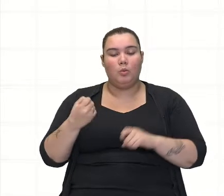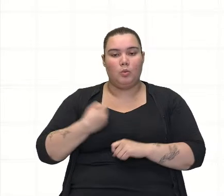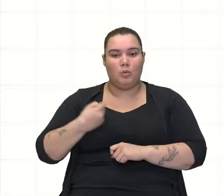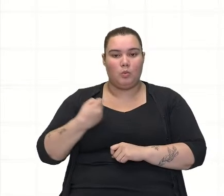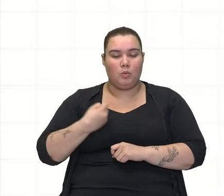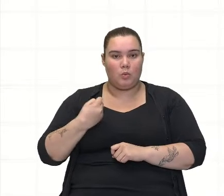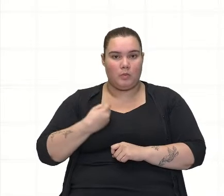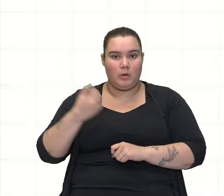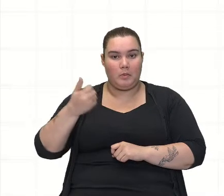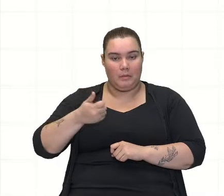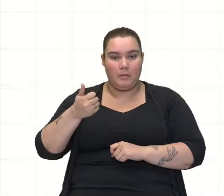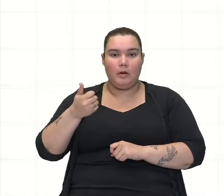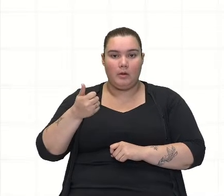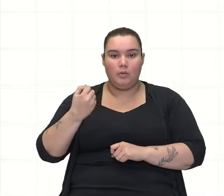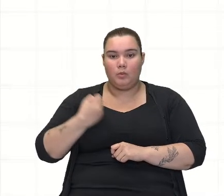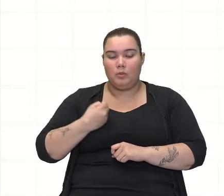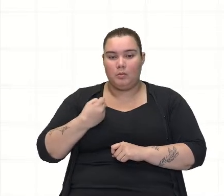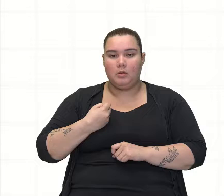mesma